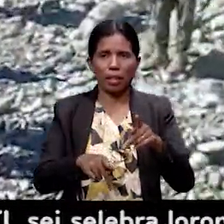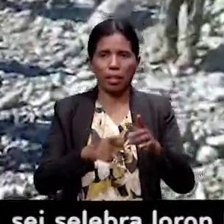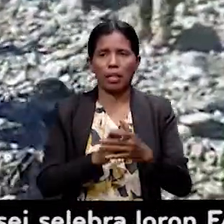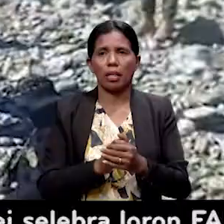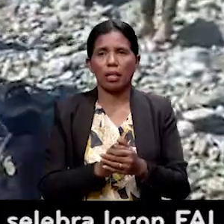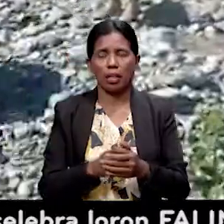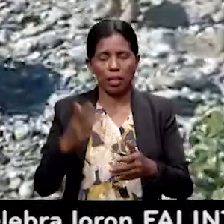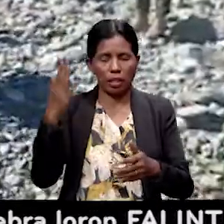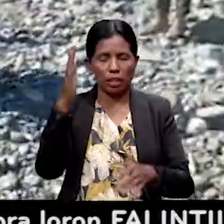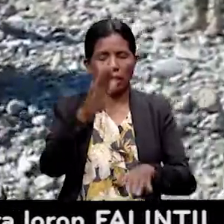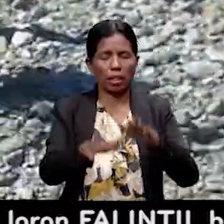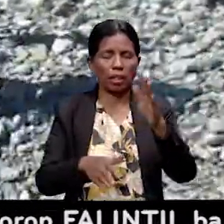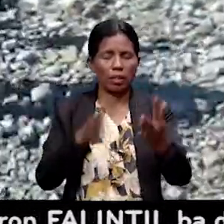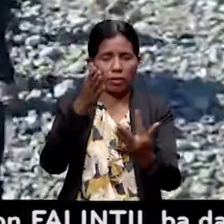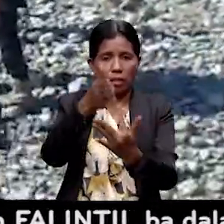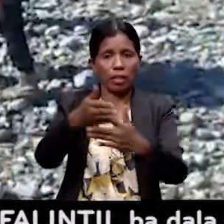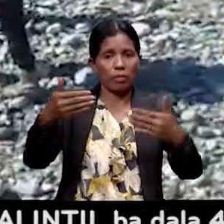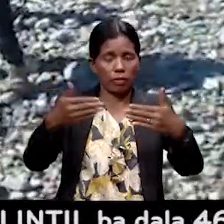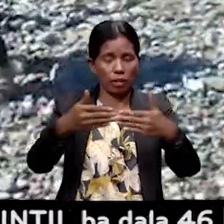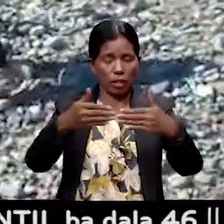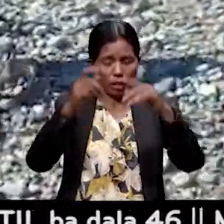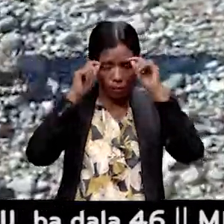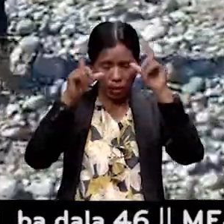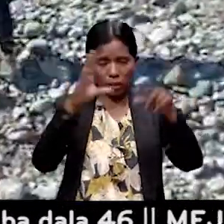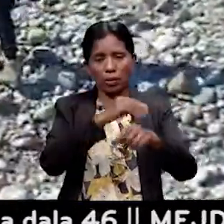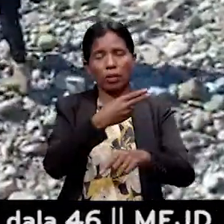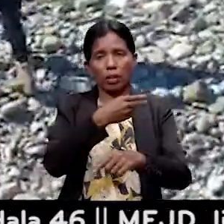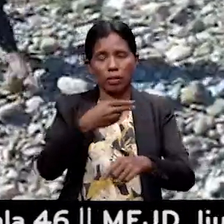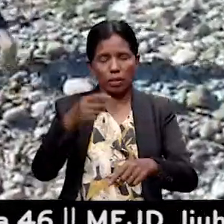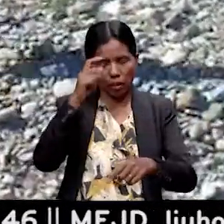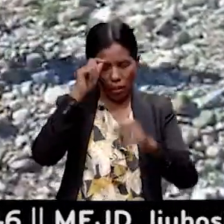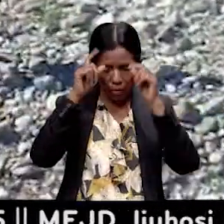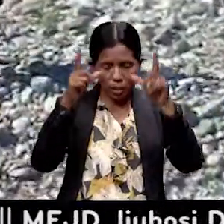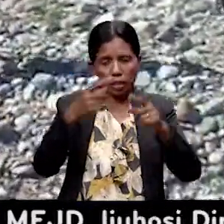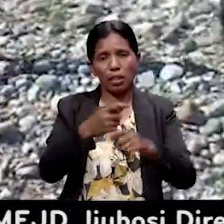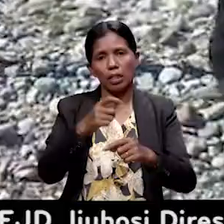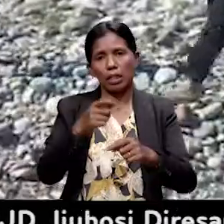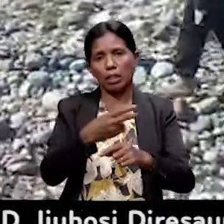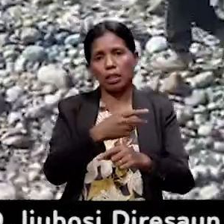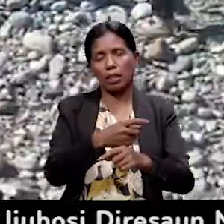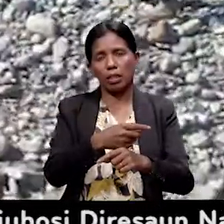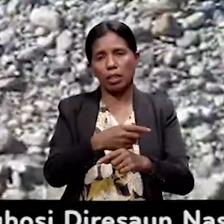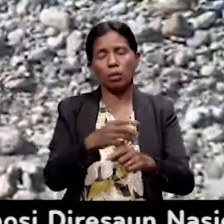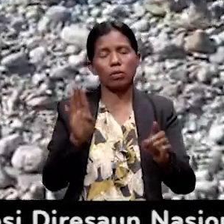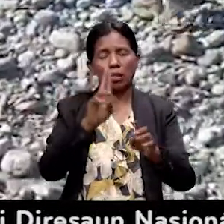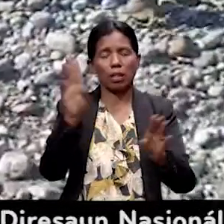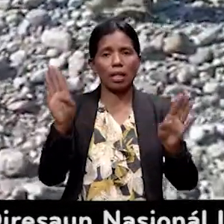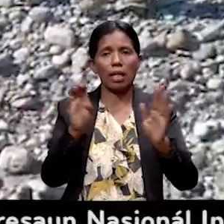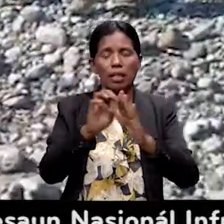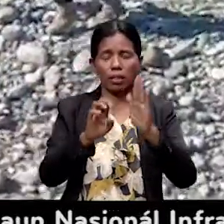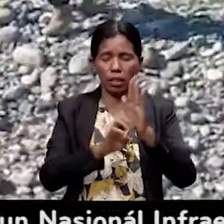ilegalmente fronteira Timor-Leste no Indonésia. Tamba Timor-Leste aplica hela estado de emergência ou de hala prevenção ba